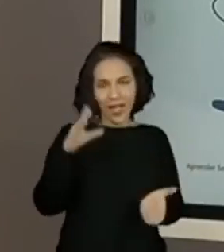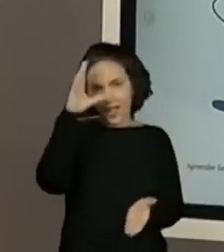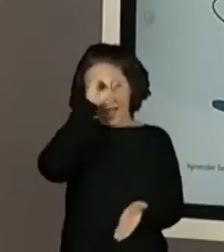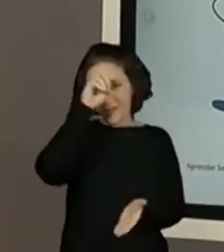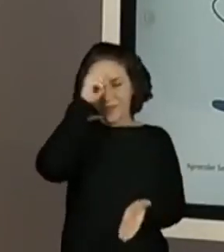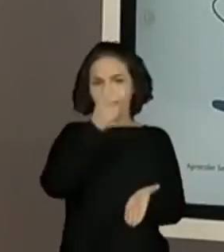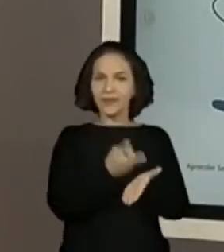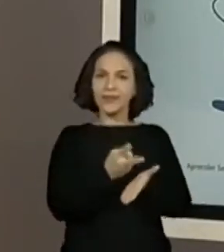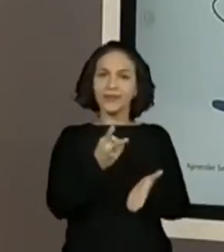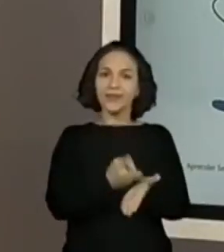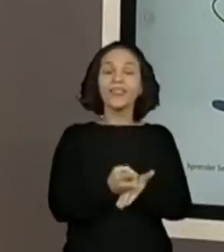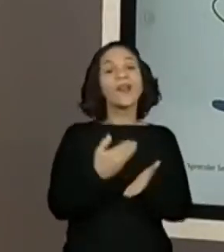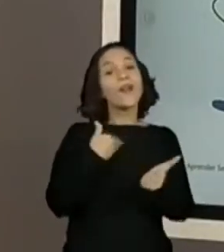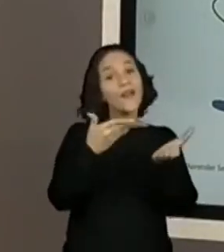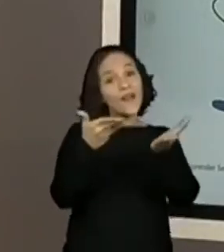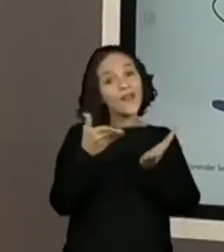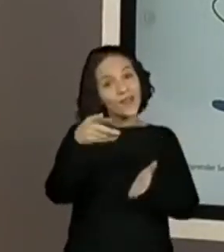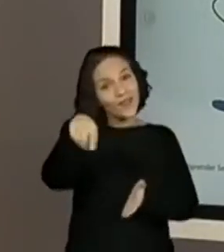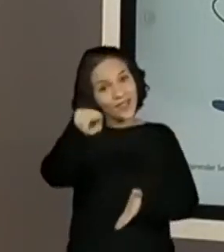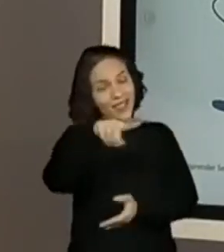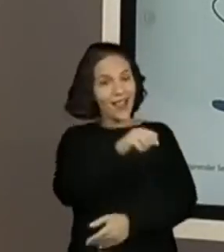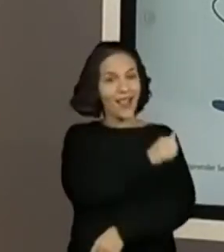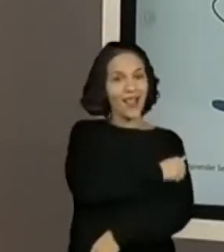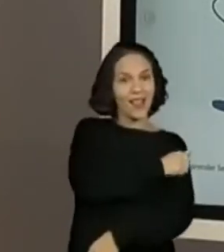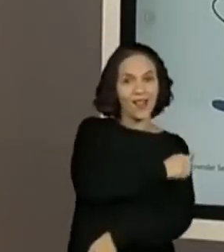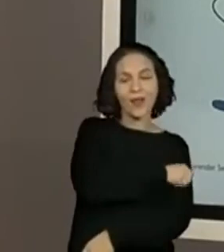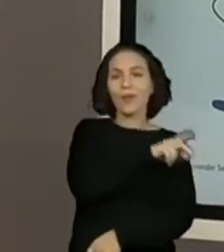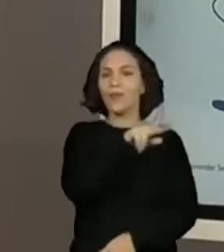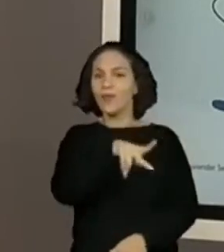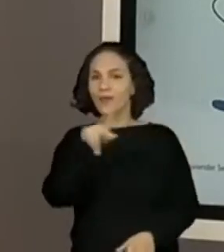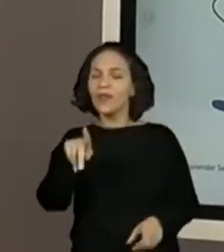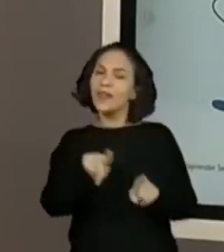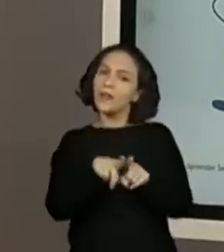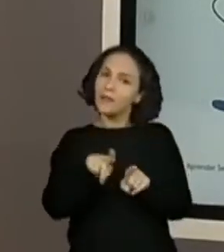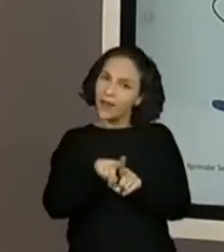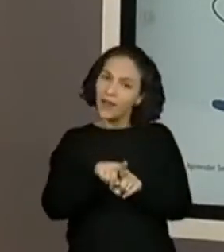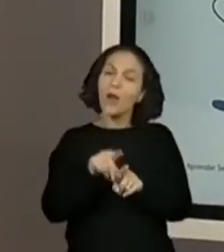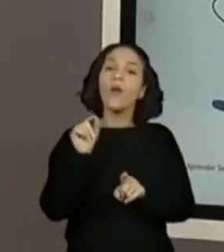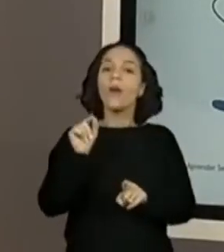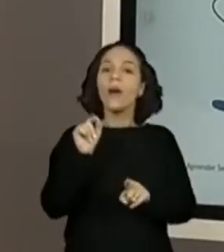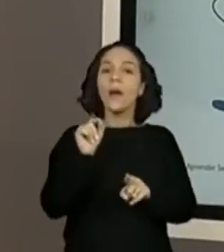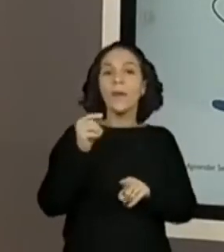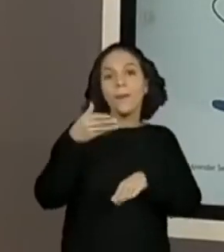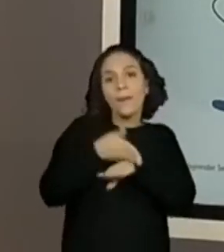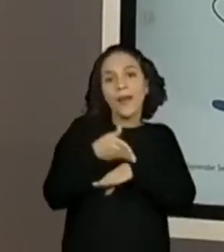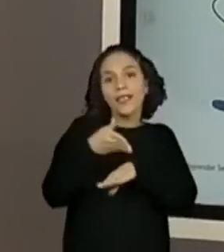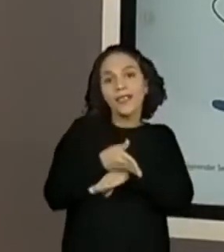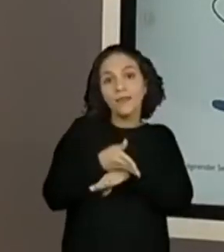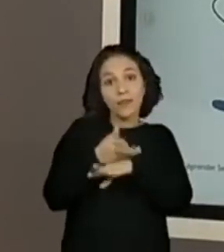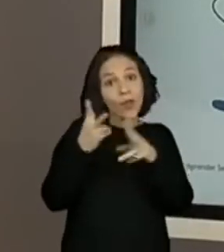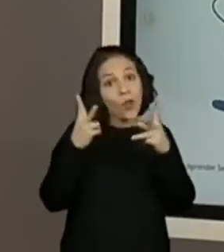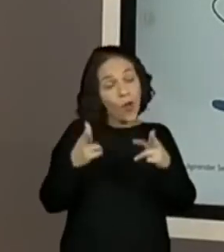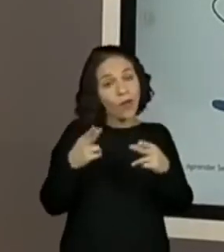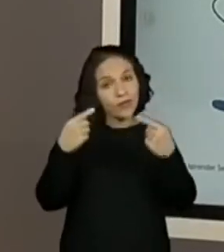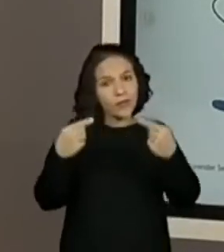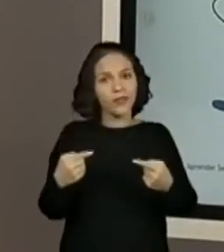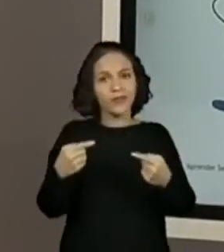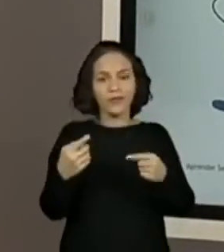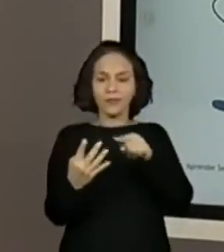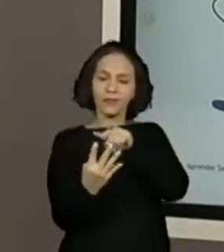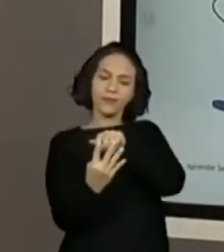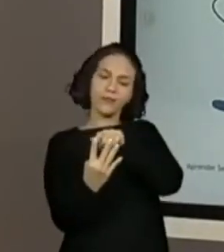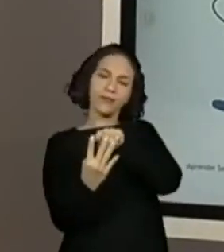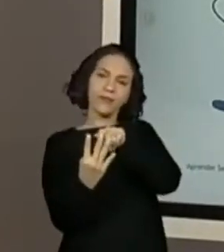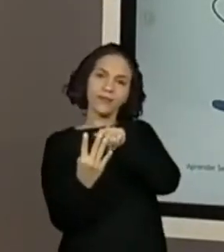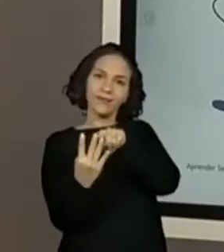estou convidando vocês, alunos e professores, a participarem dos mesmos desafios de matemática que o Emerson,